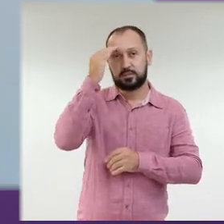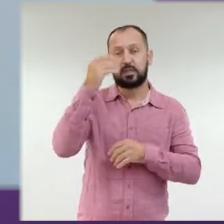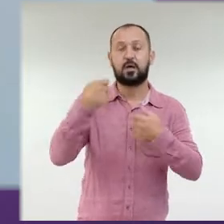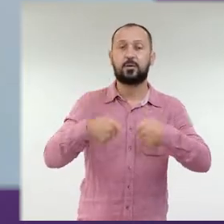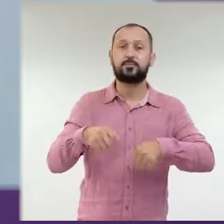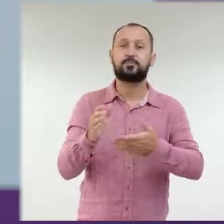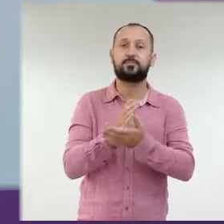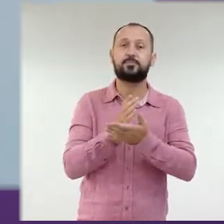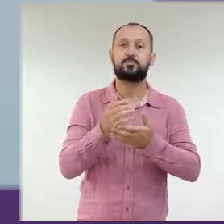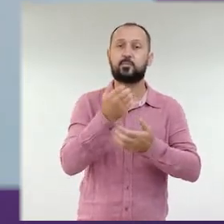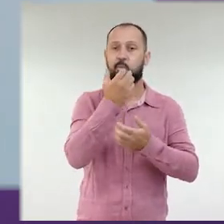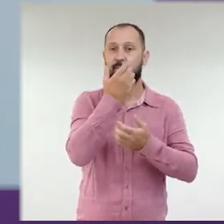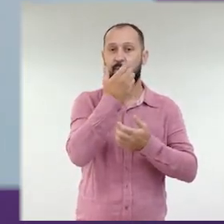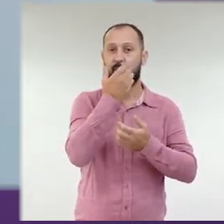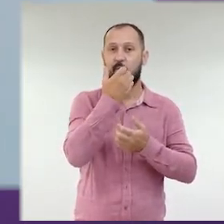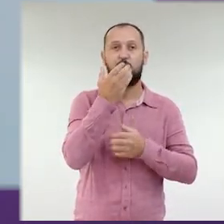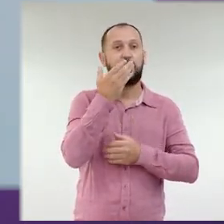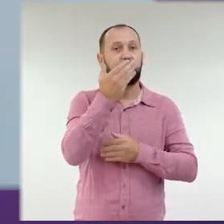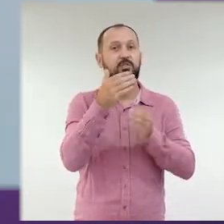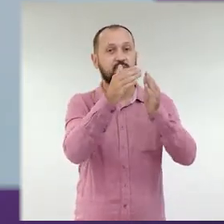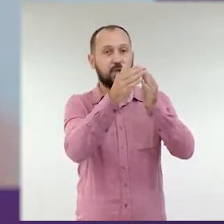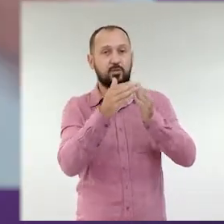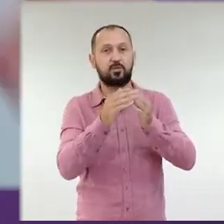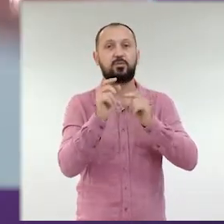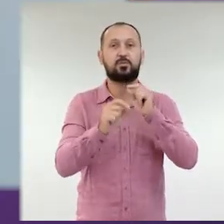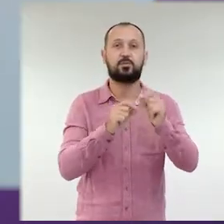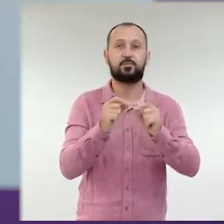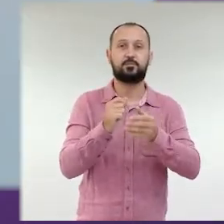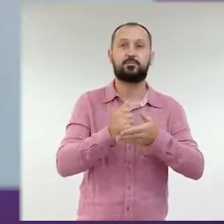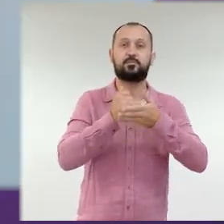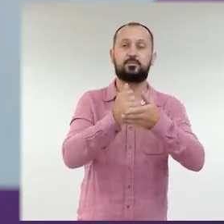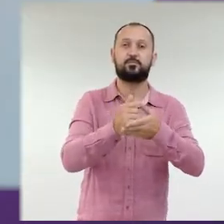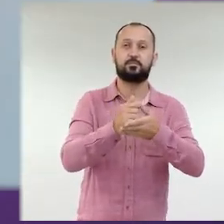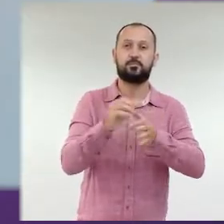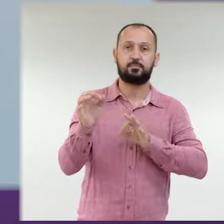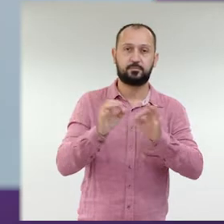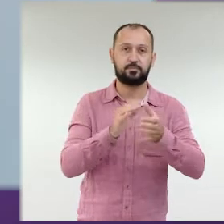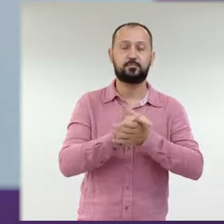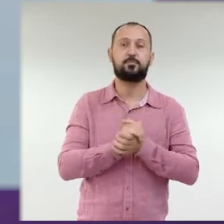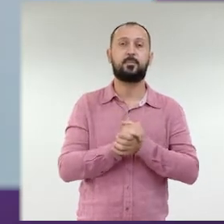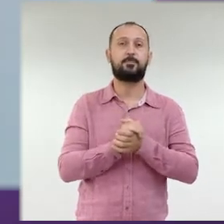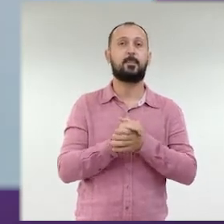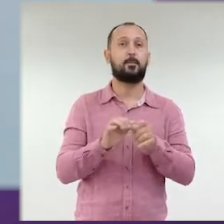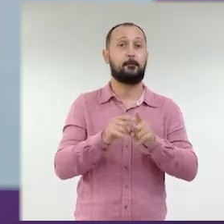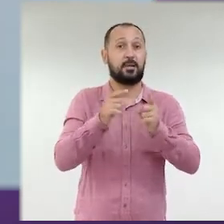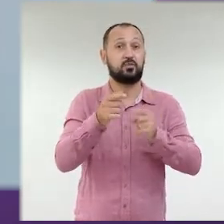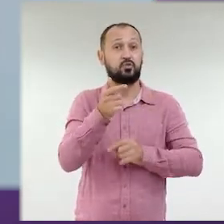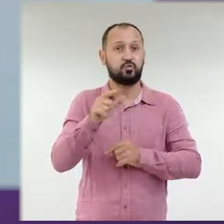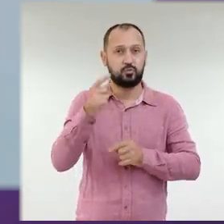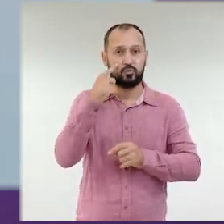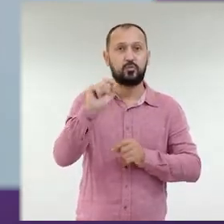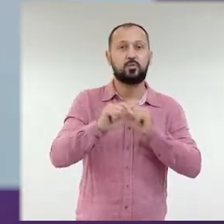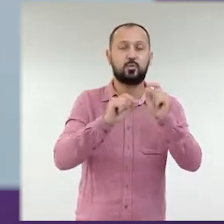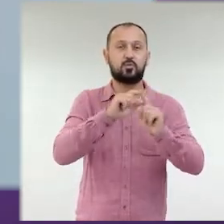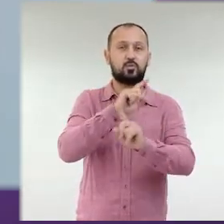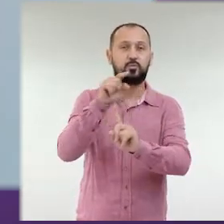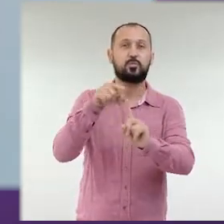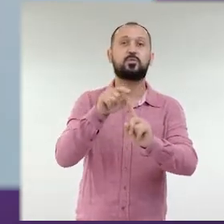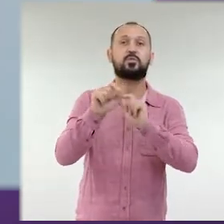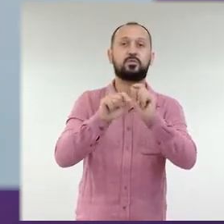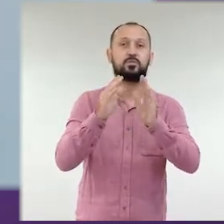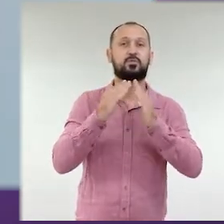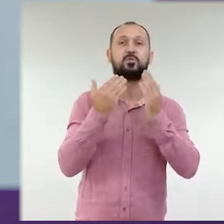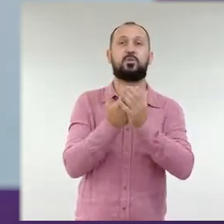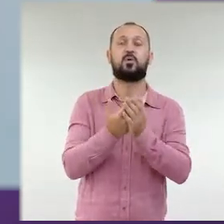algumas demandas ou mesmo o pedido de socorro para posterior encaminhamento. Mas eu volto a frisar que o nosso